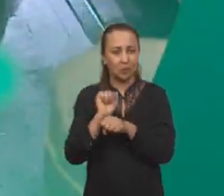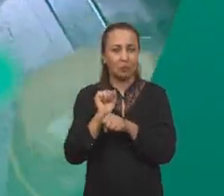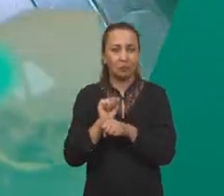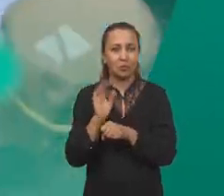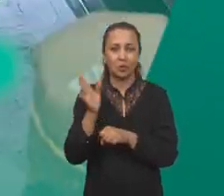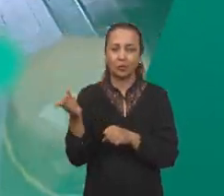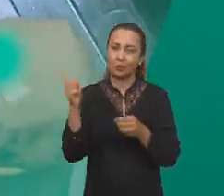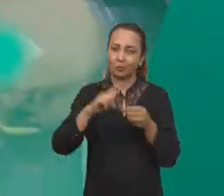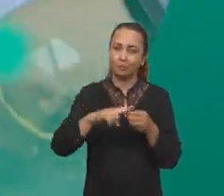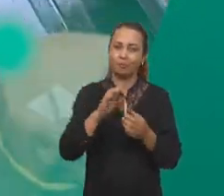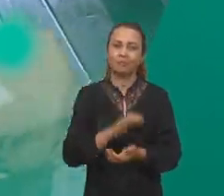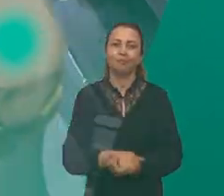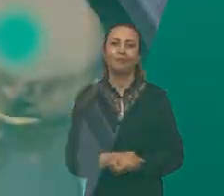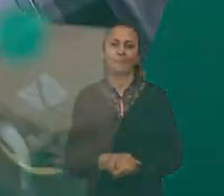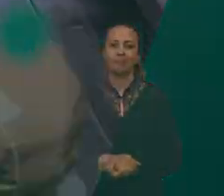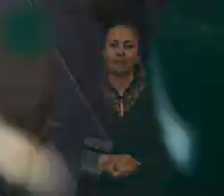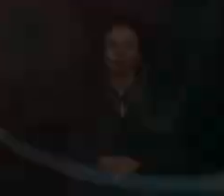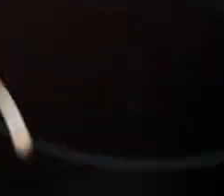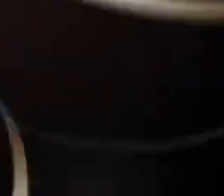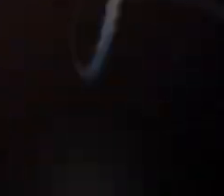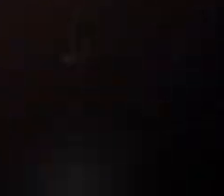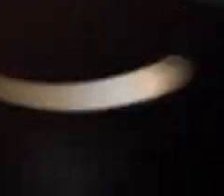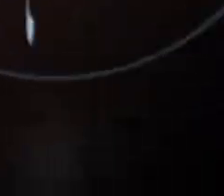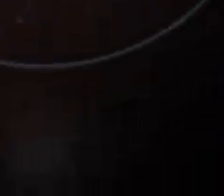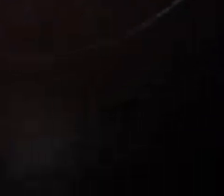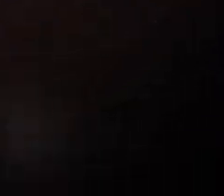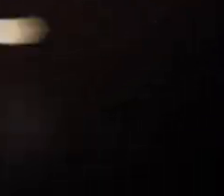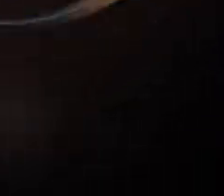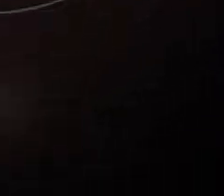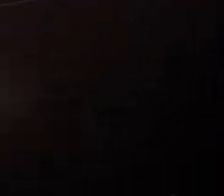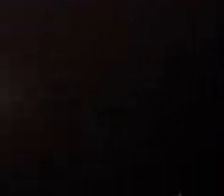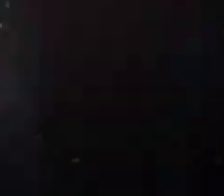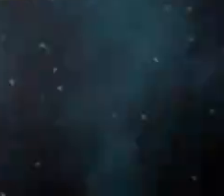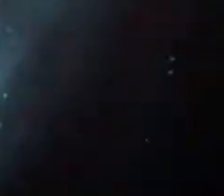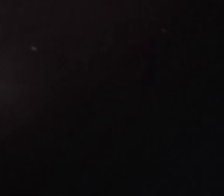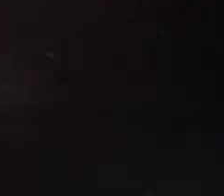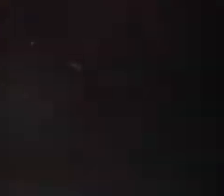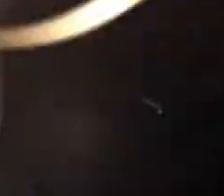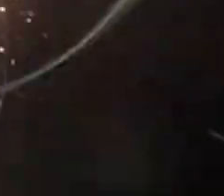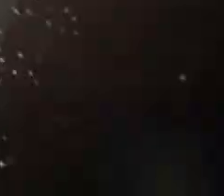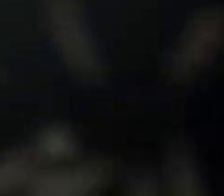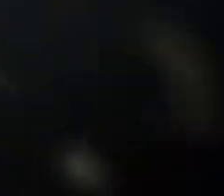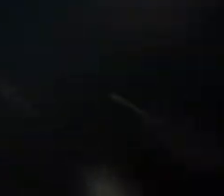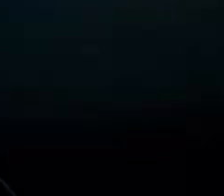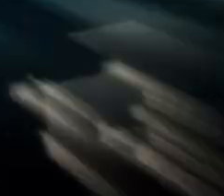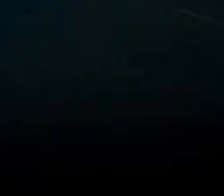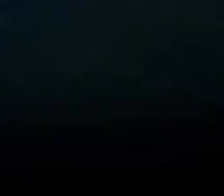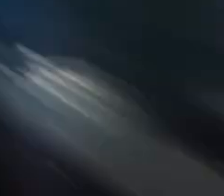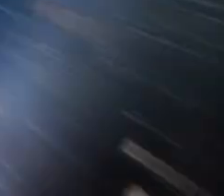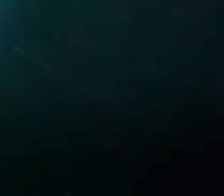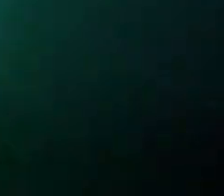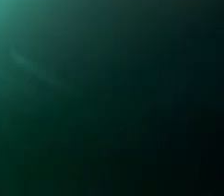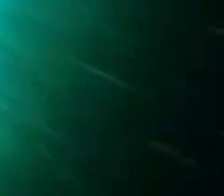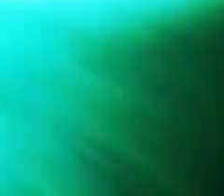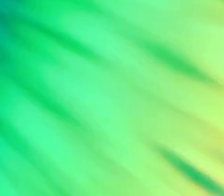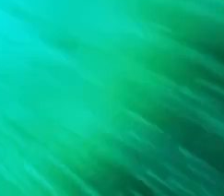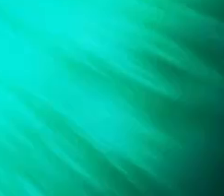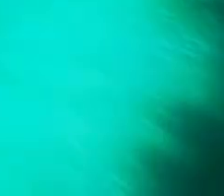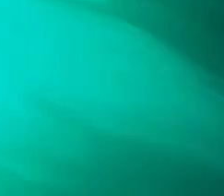intervalo o universo ciência volta já já já E aí E aí